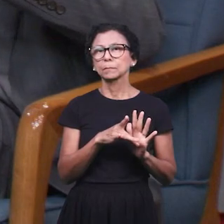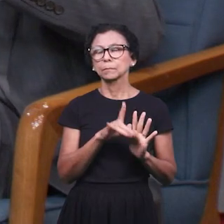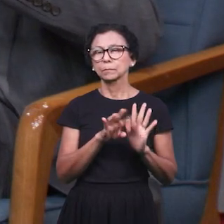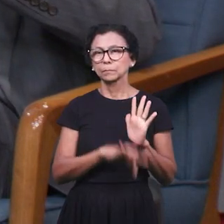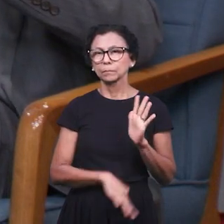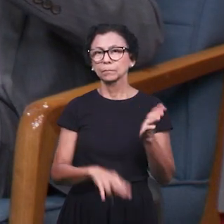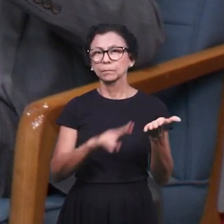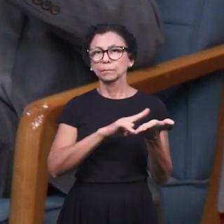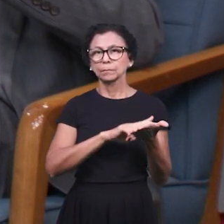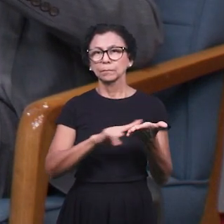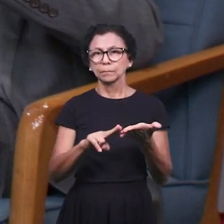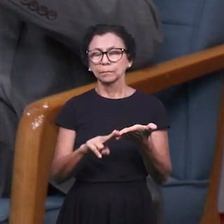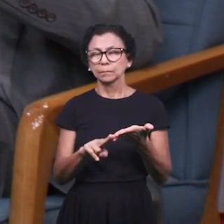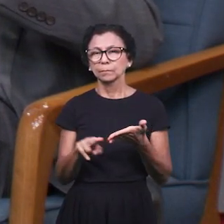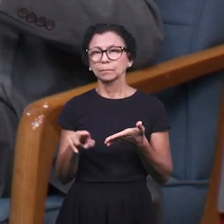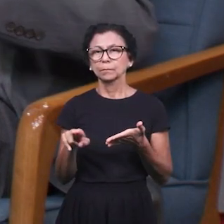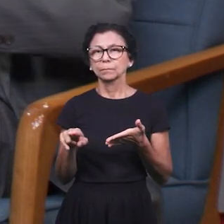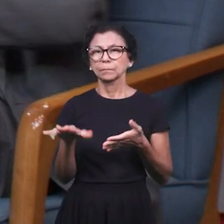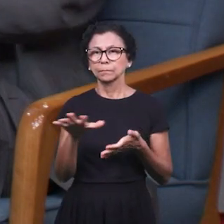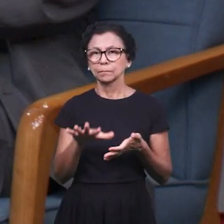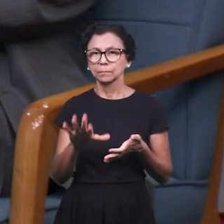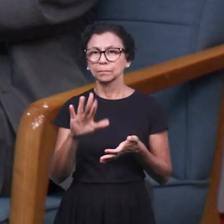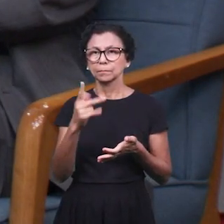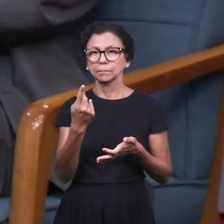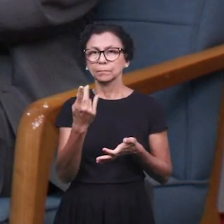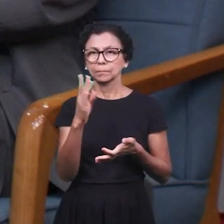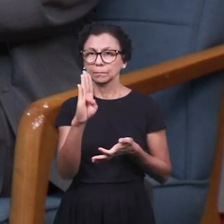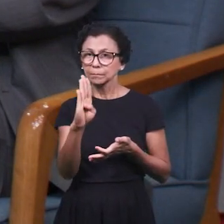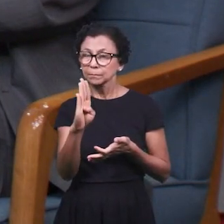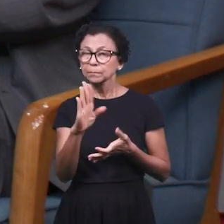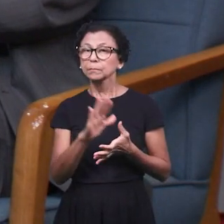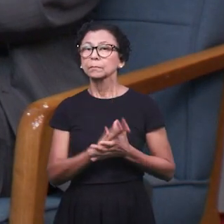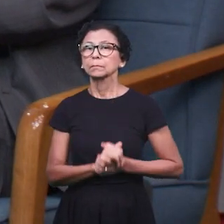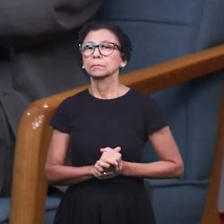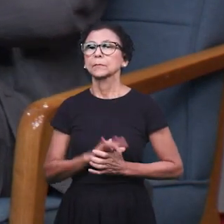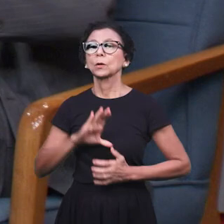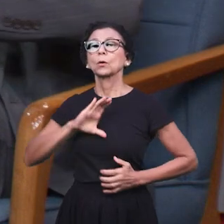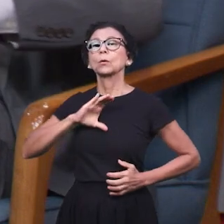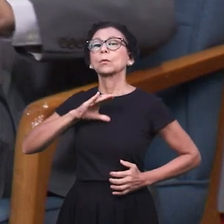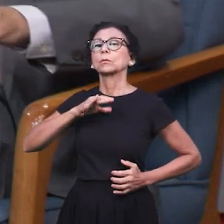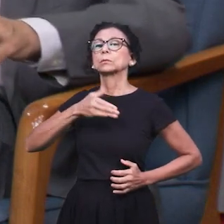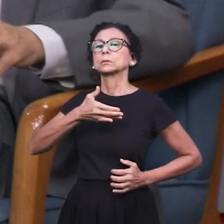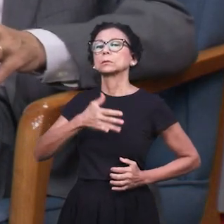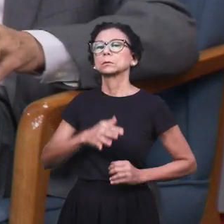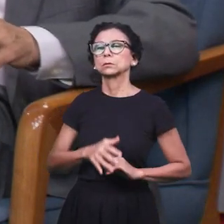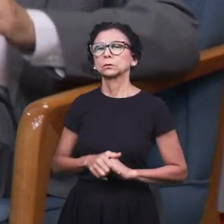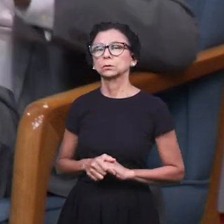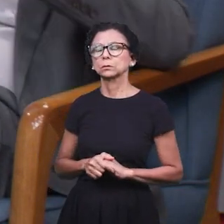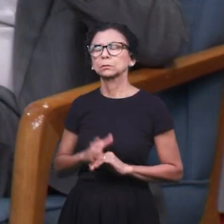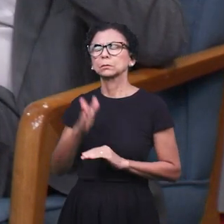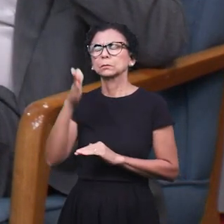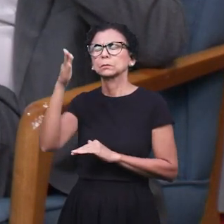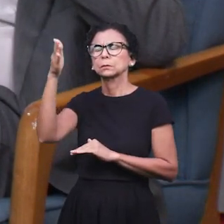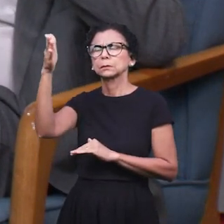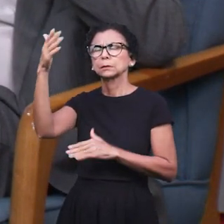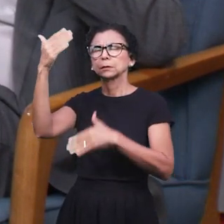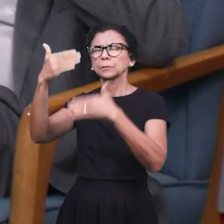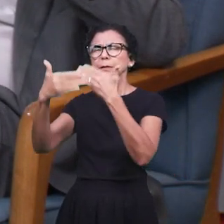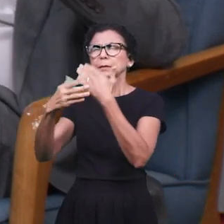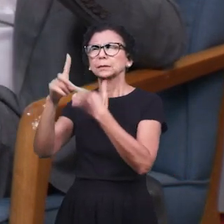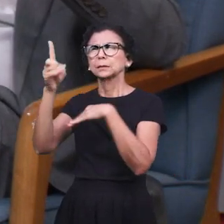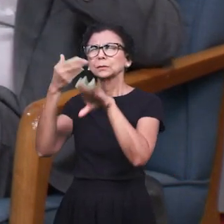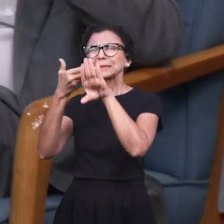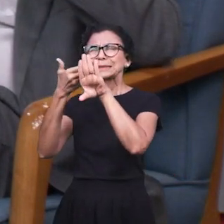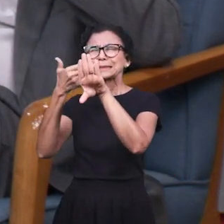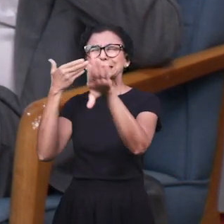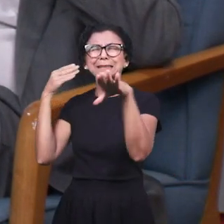na carta aos Hebreus, aqui, tendo, pois, irmãos, ousadia para entrar no Santíssimo